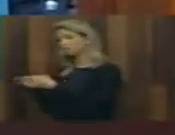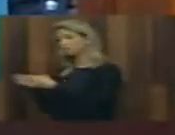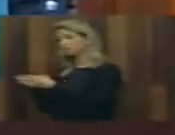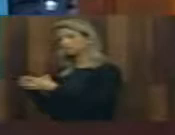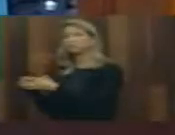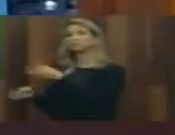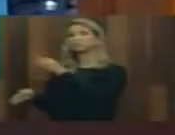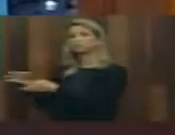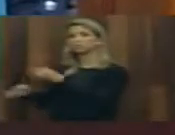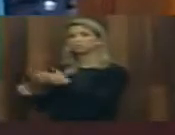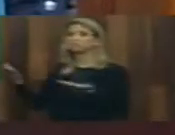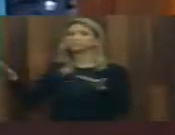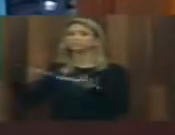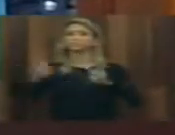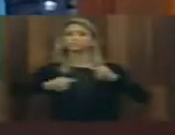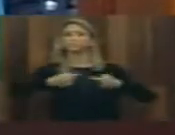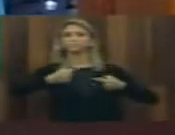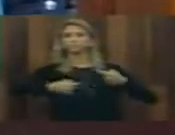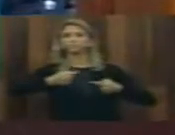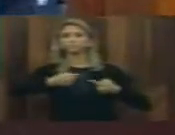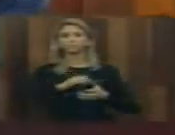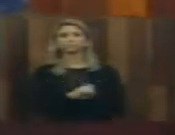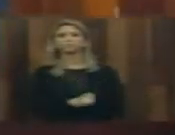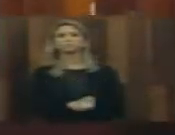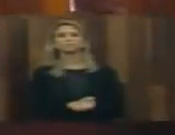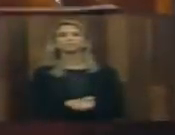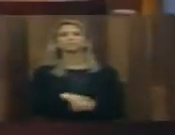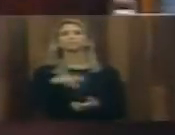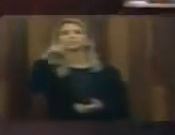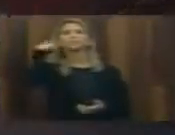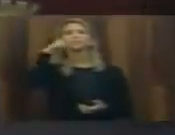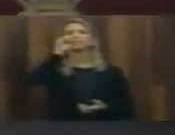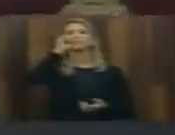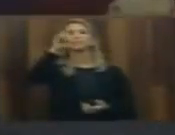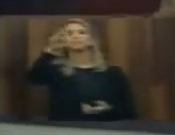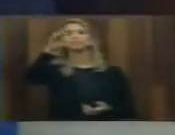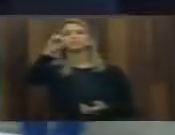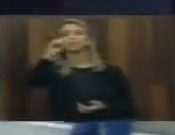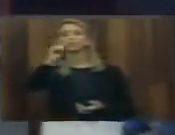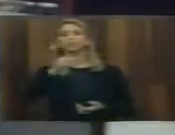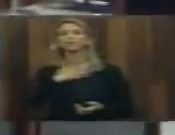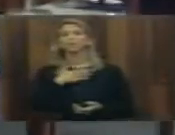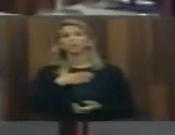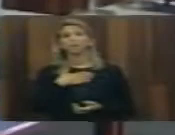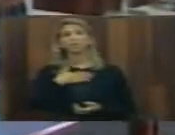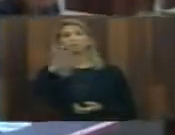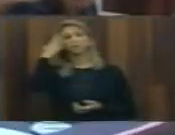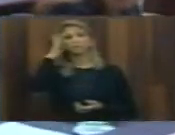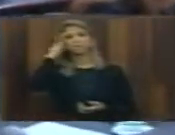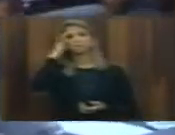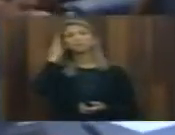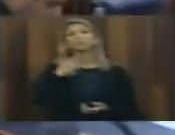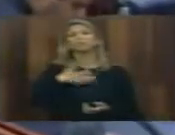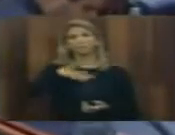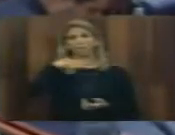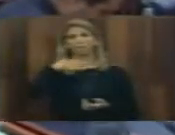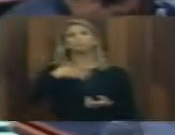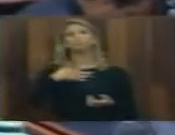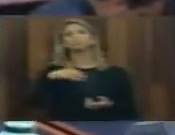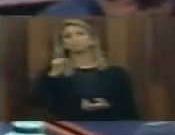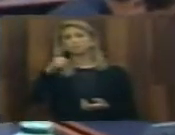CCJ. Coloco parecer em discussão. Para discutir. Para discutir, vereador Silvio Davi. Eu concordo com o vereador